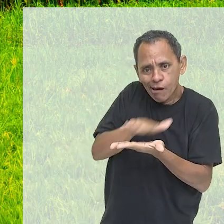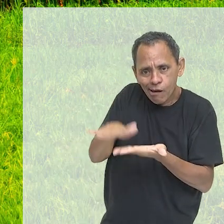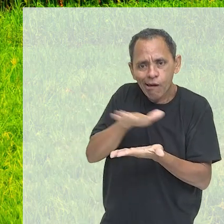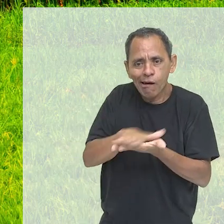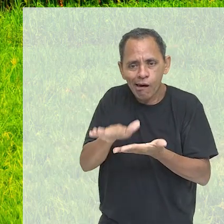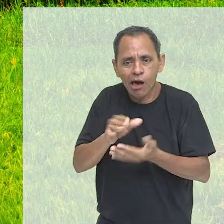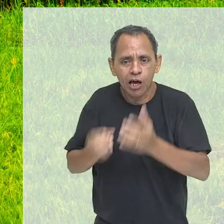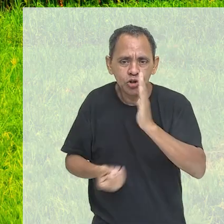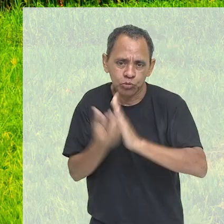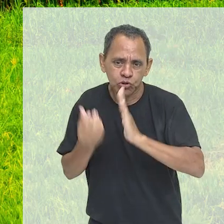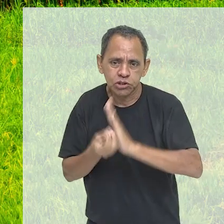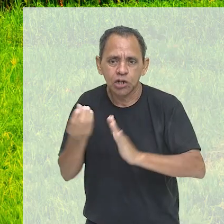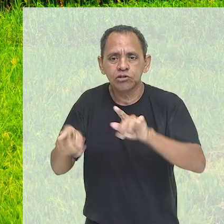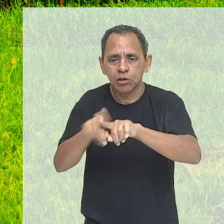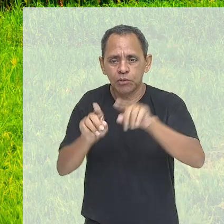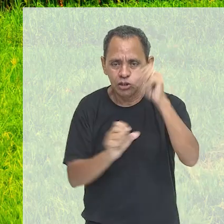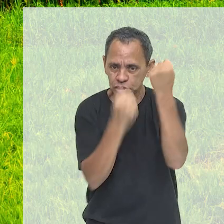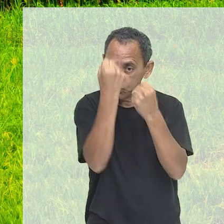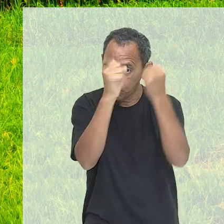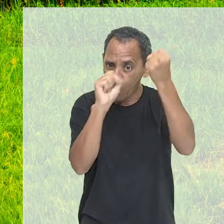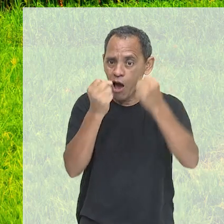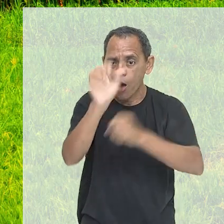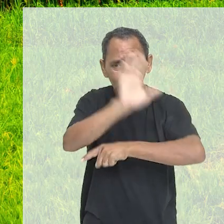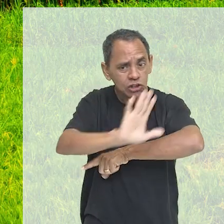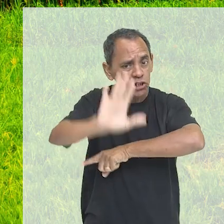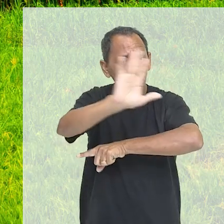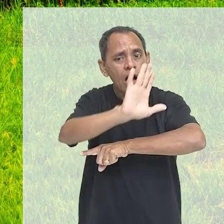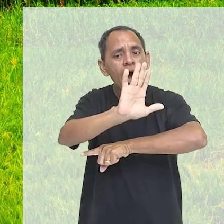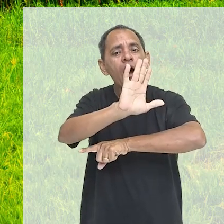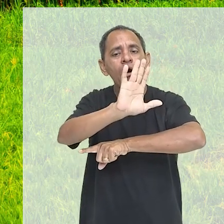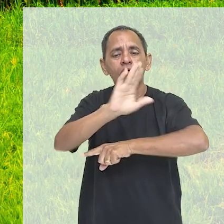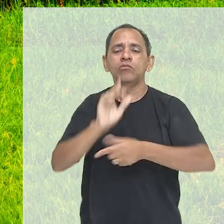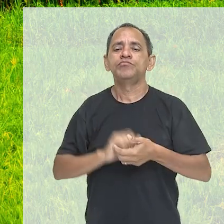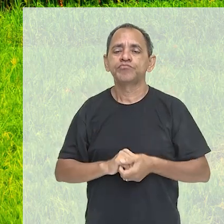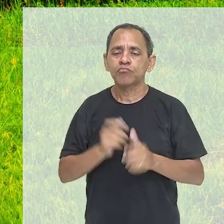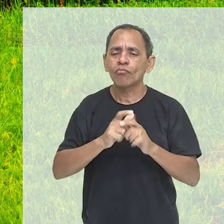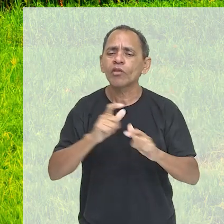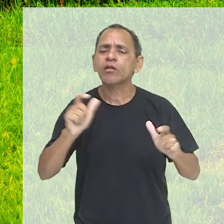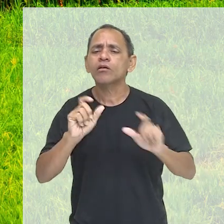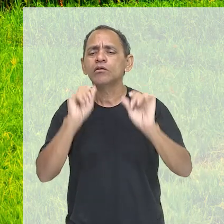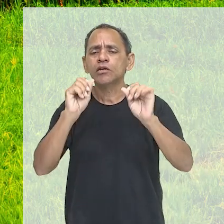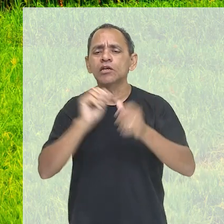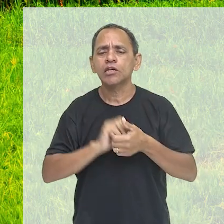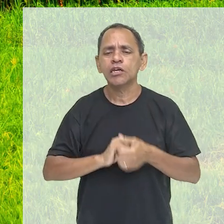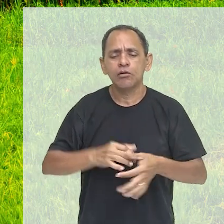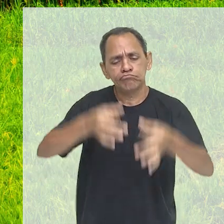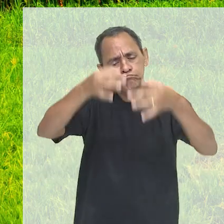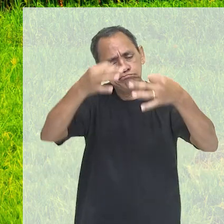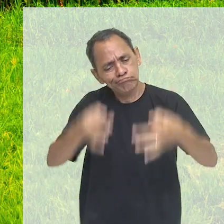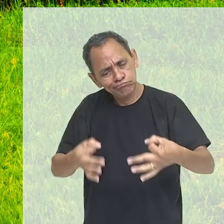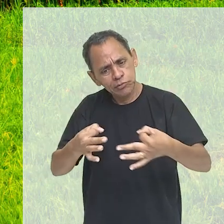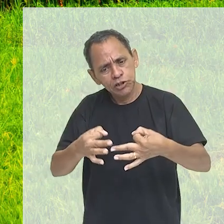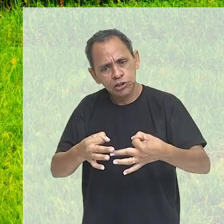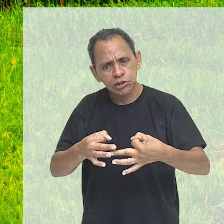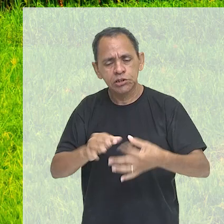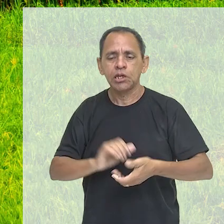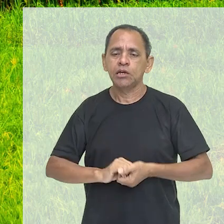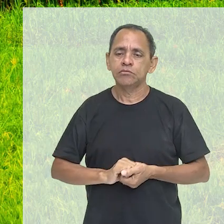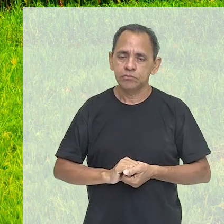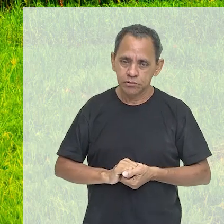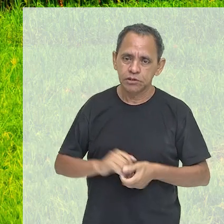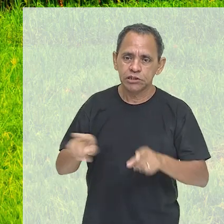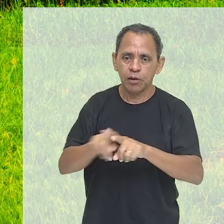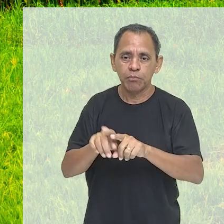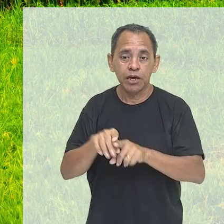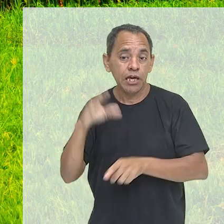fábricas de um modo geral, e isso aumentou o quê? A eficiência, a precisão e também a velocidade, gente.